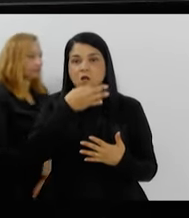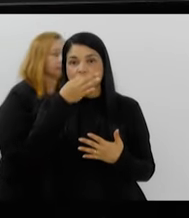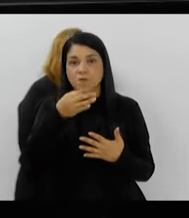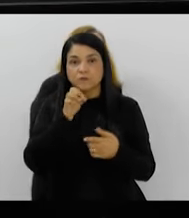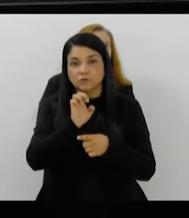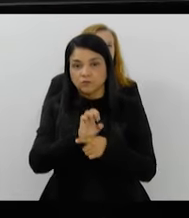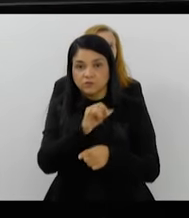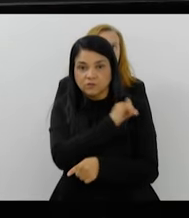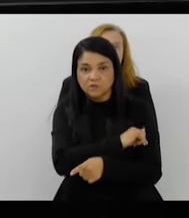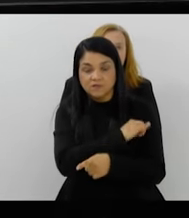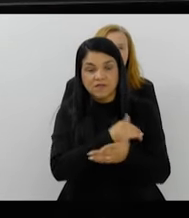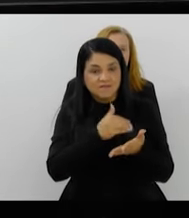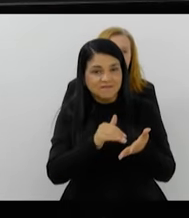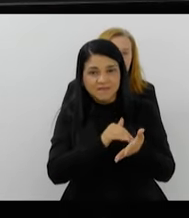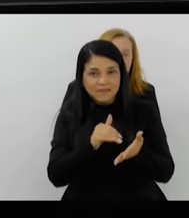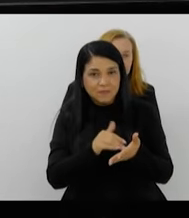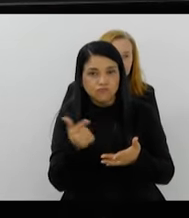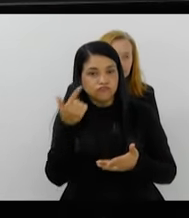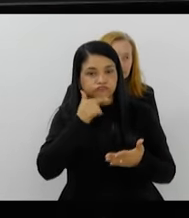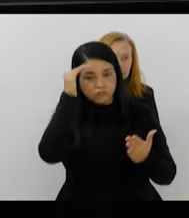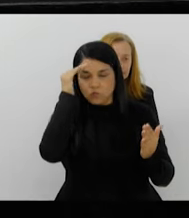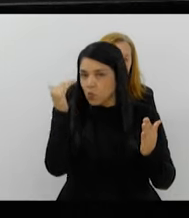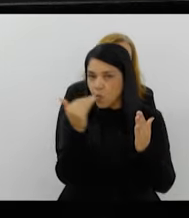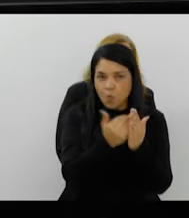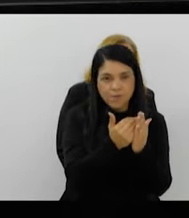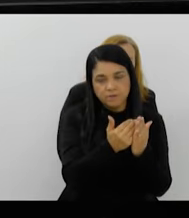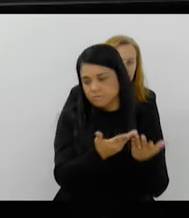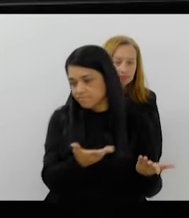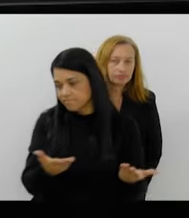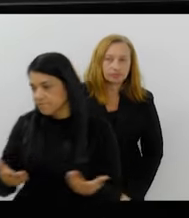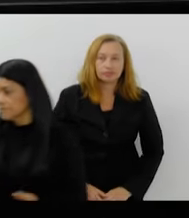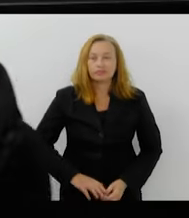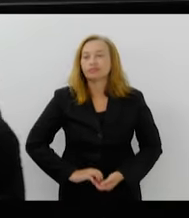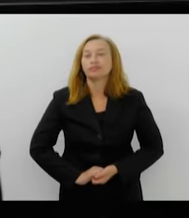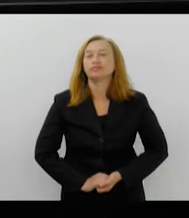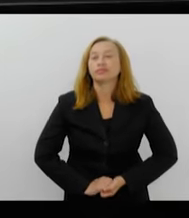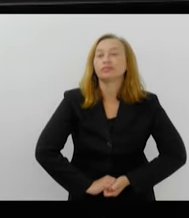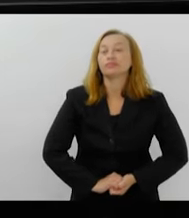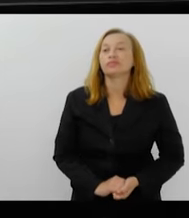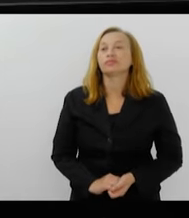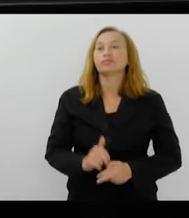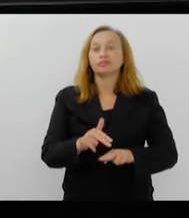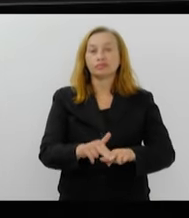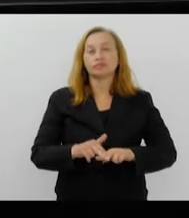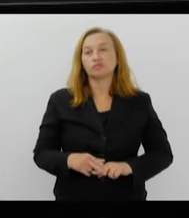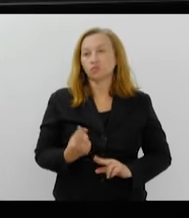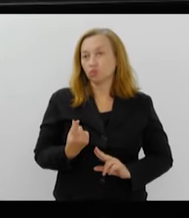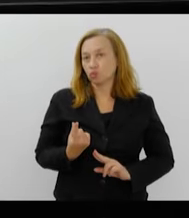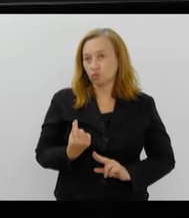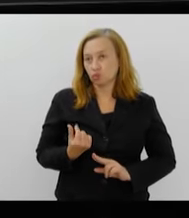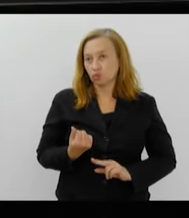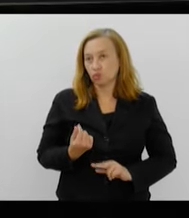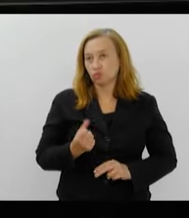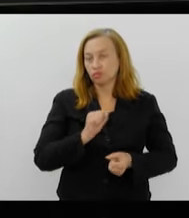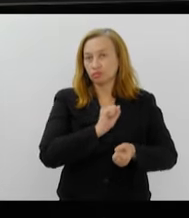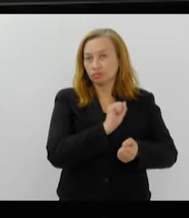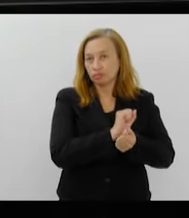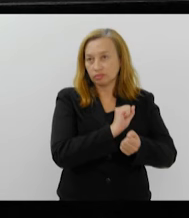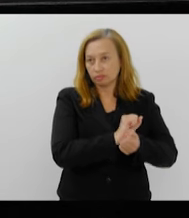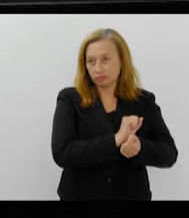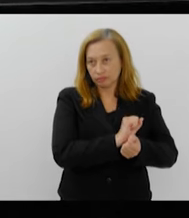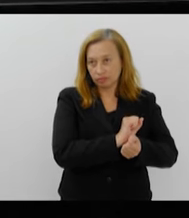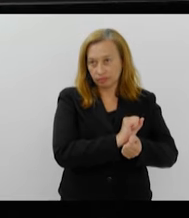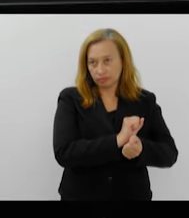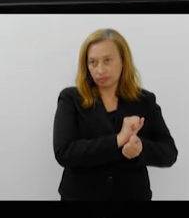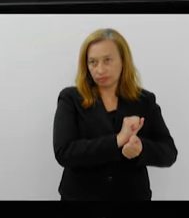que as secretarias não cumpriam os trâmites e, portanto, esse dinheiro ficava retido à